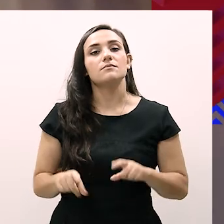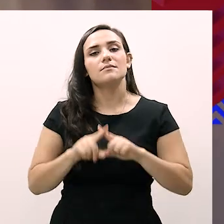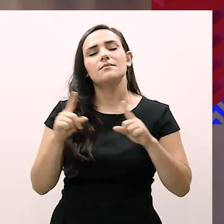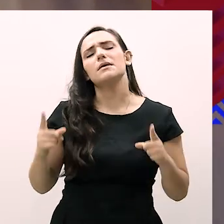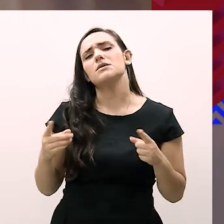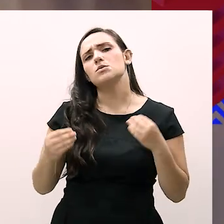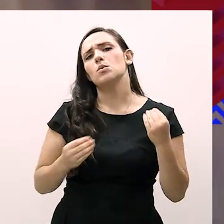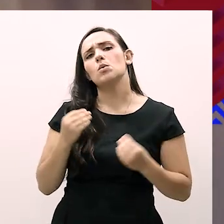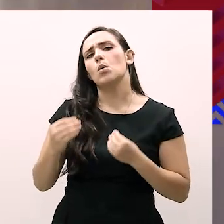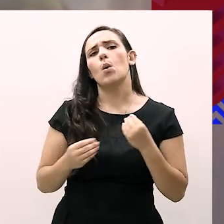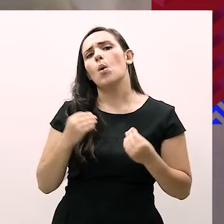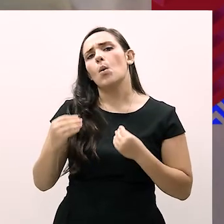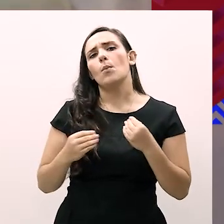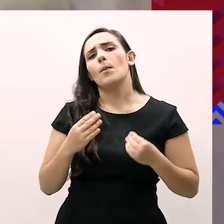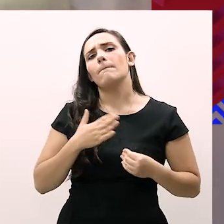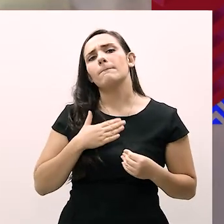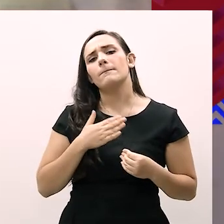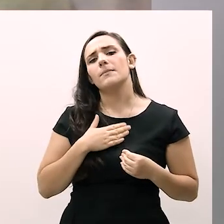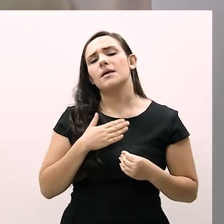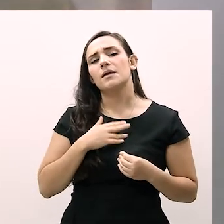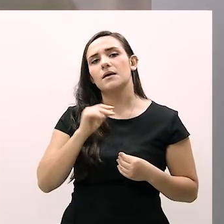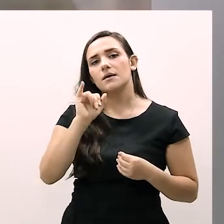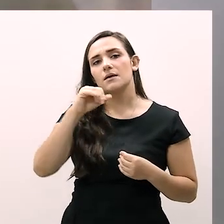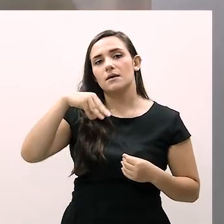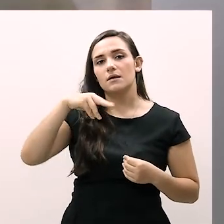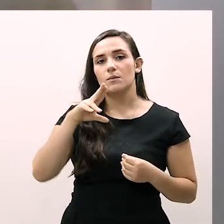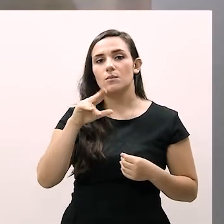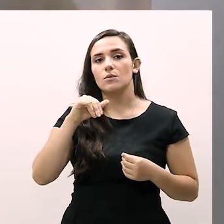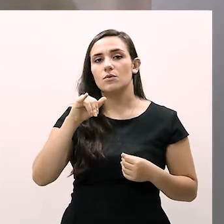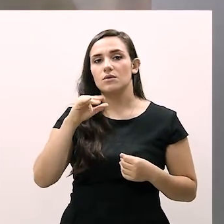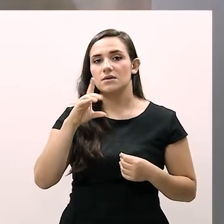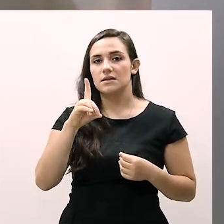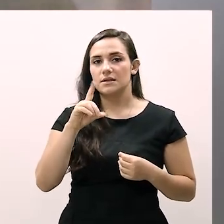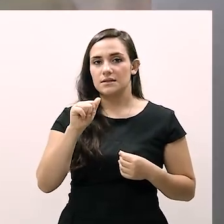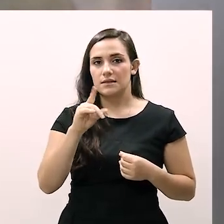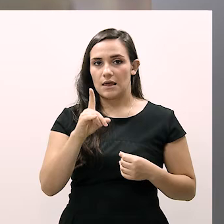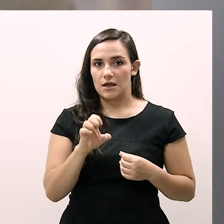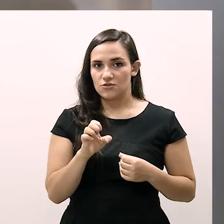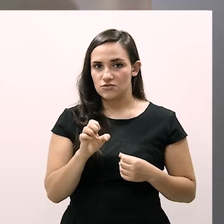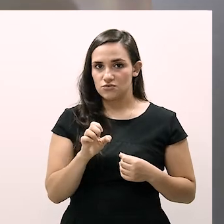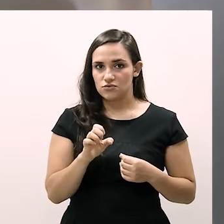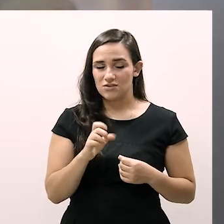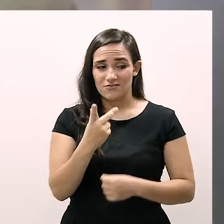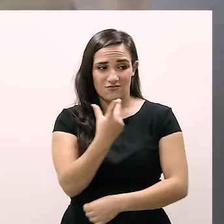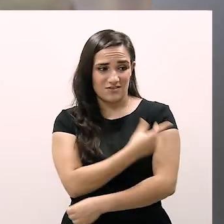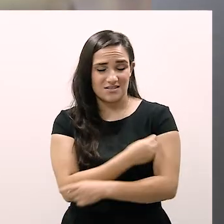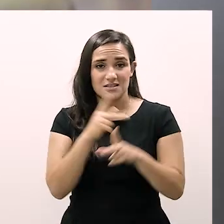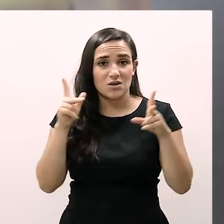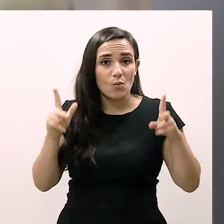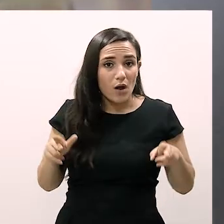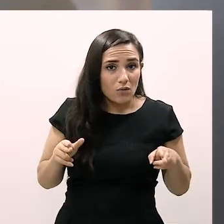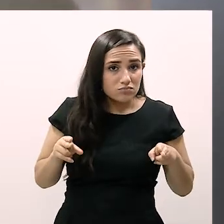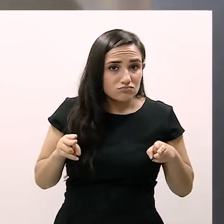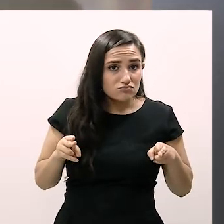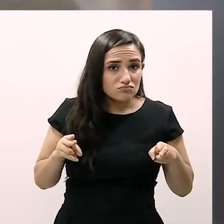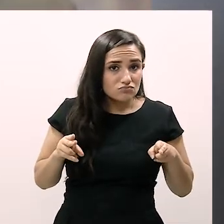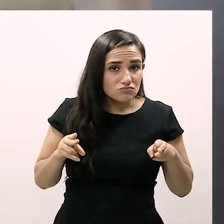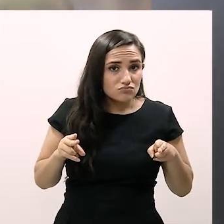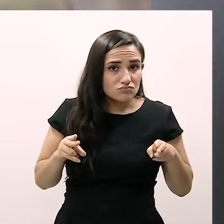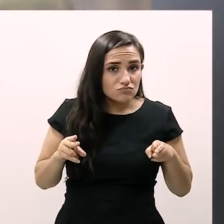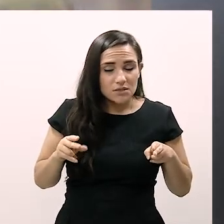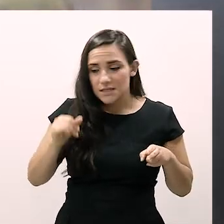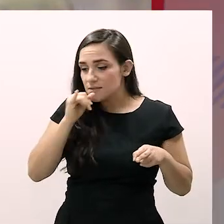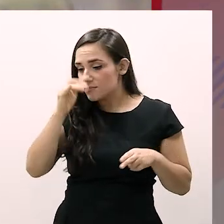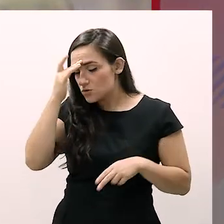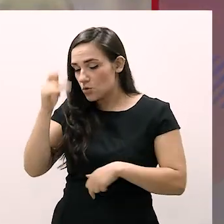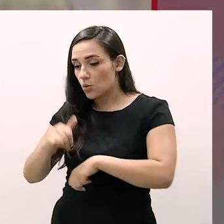hoje se a própria imunidade gerada pela vacina nos obesos será semelhante